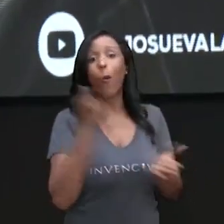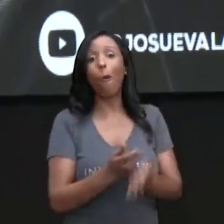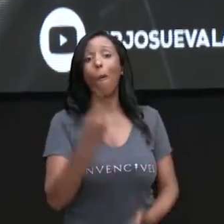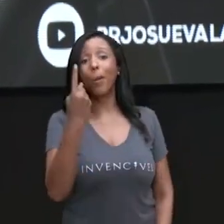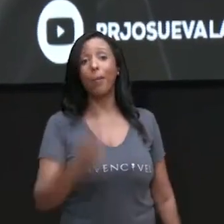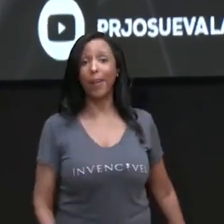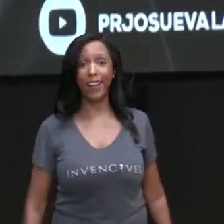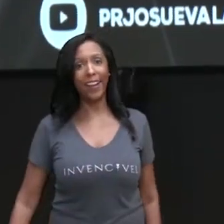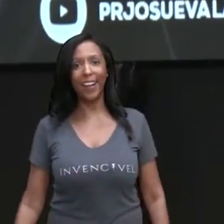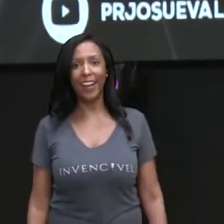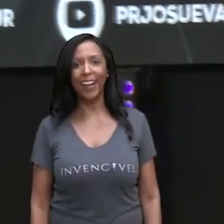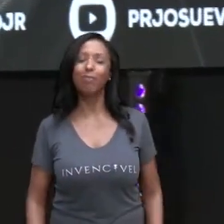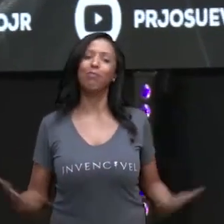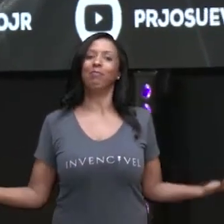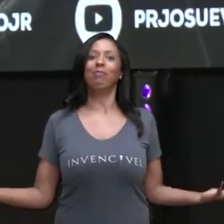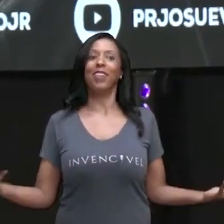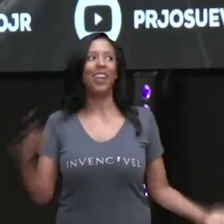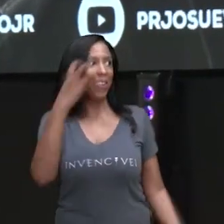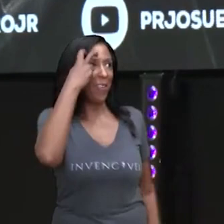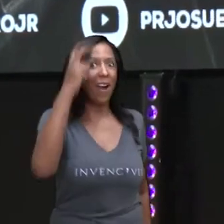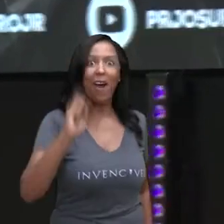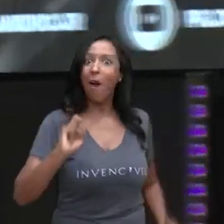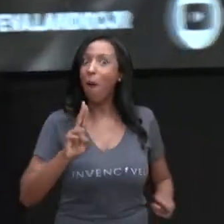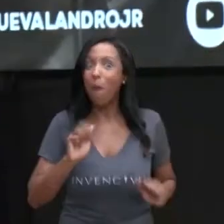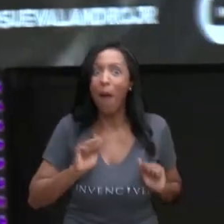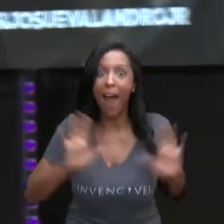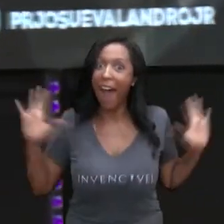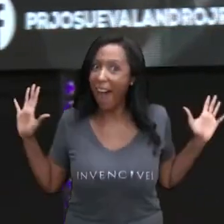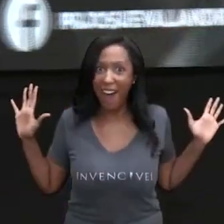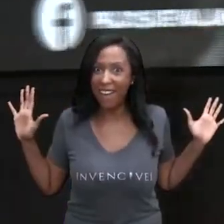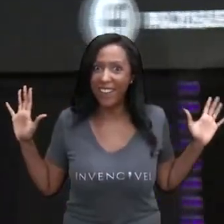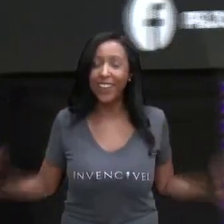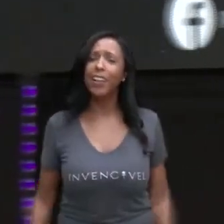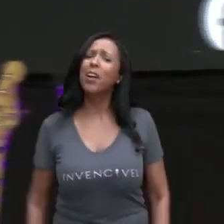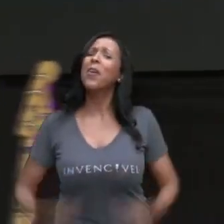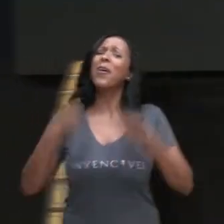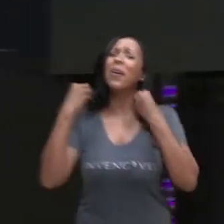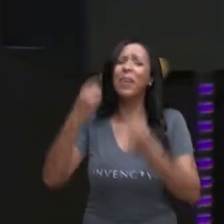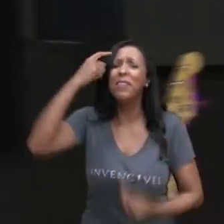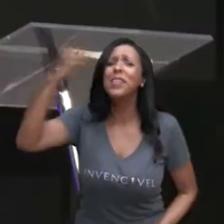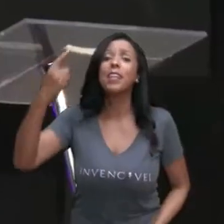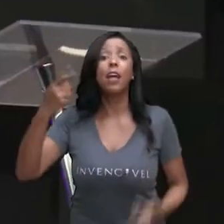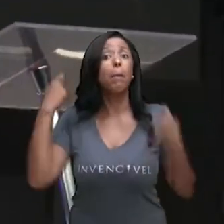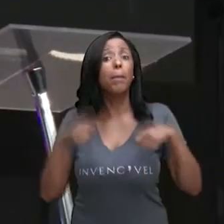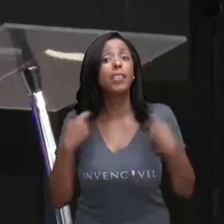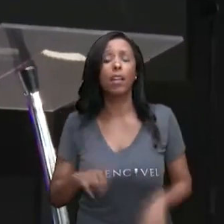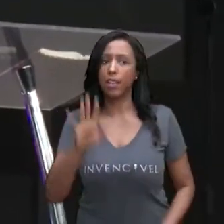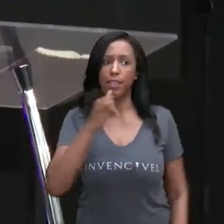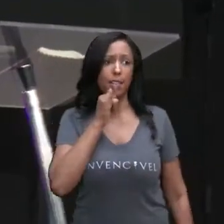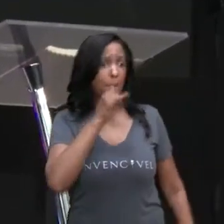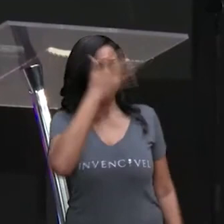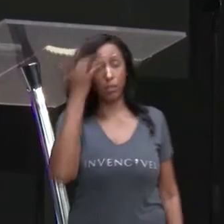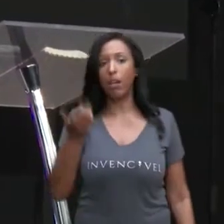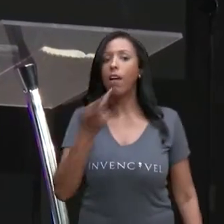Veja você que eu sou demais, né? Como eu consegui pensar nisso? Mas tem que adquirir a Bíblia, por quê? Porque tem gente que fala um monte de coisa da